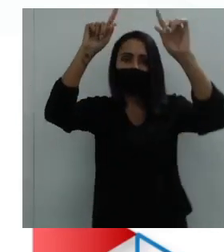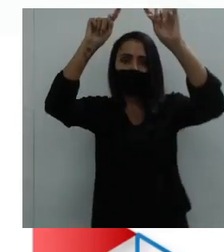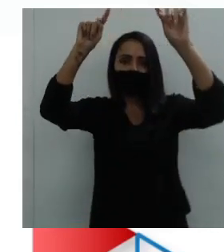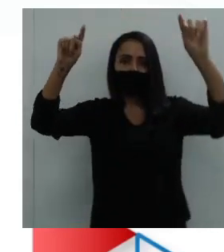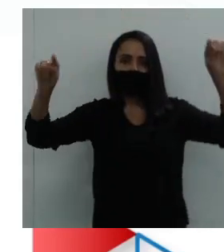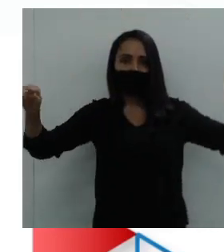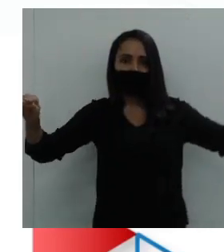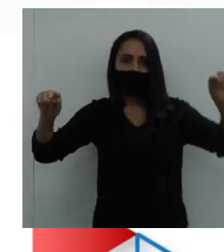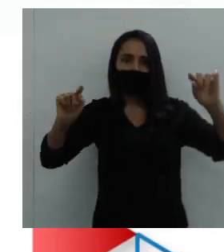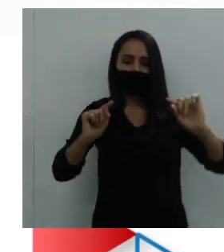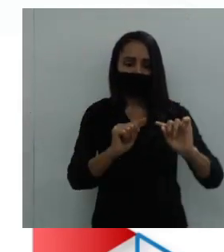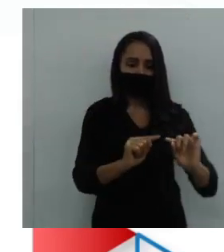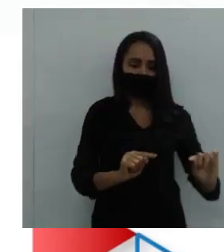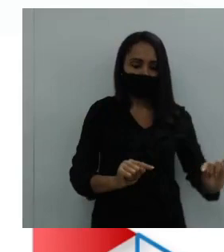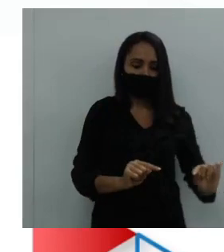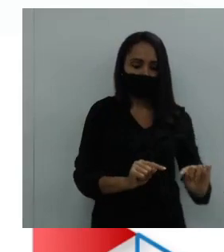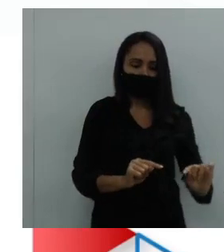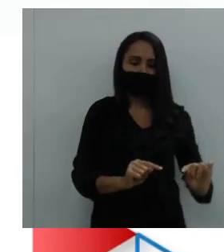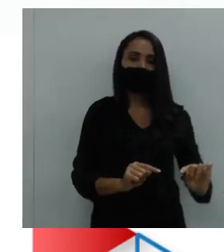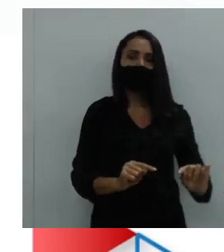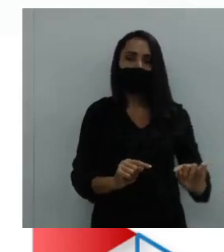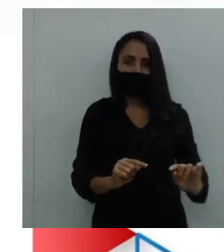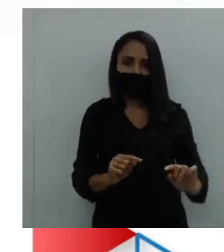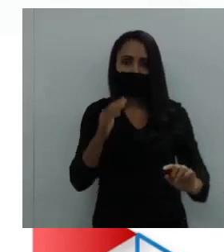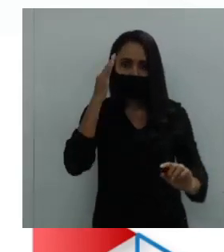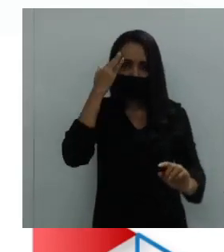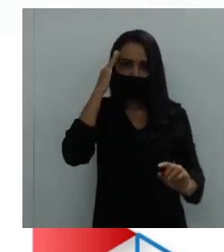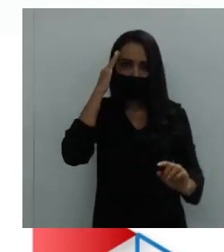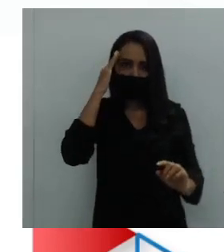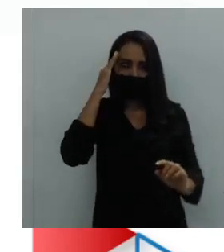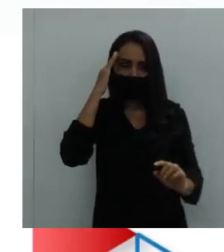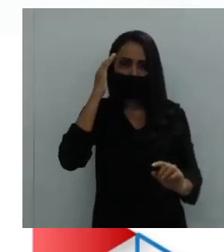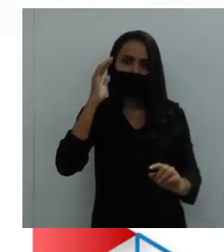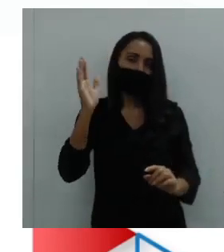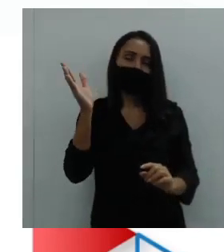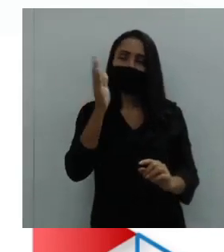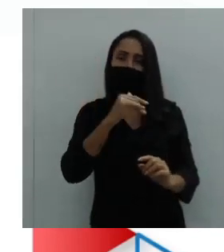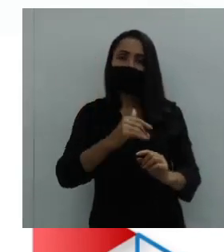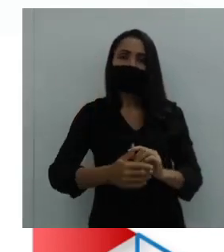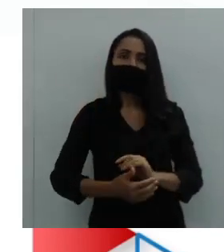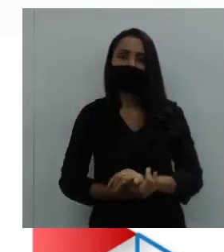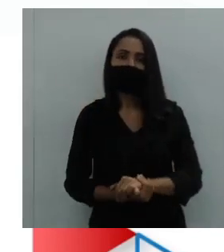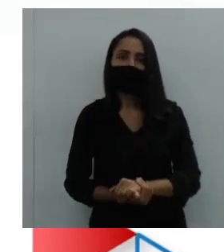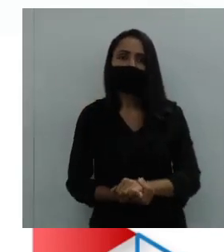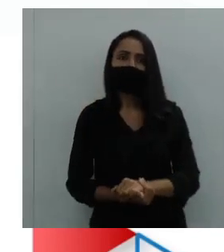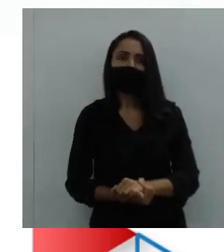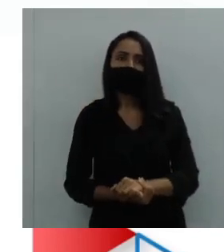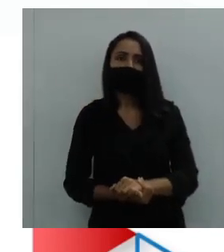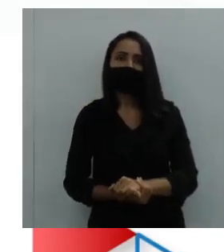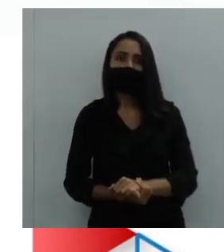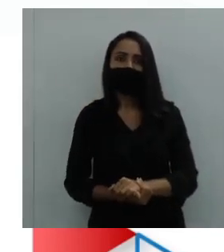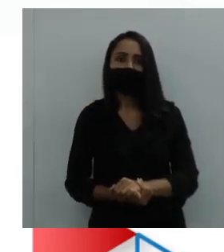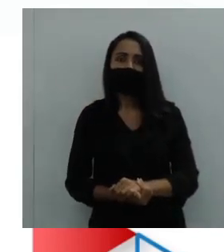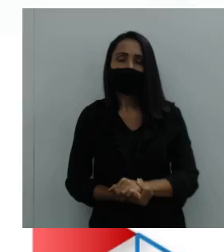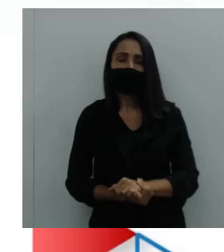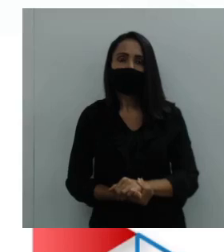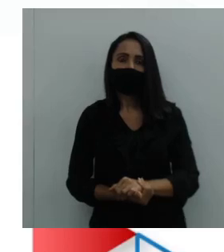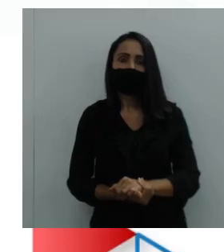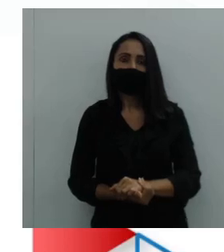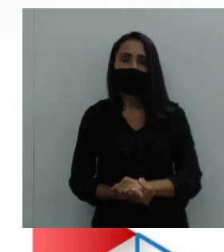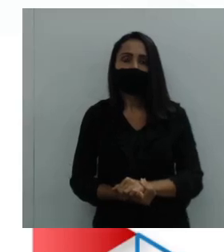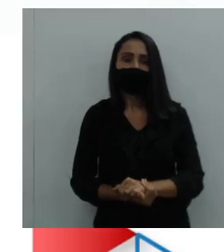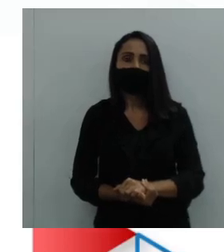ou seja, o dobro da primeira. Deu para entender? Tá claro? Vamos seguir então, porque tem muita coisa para a gente ver. Ó,